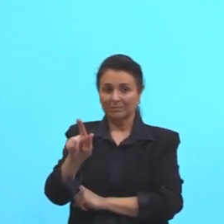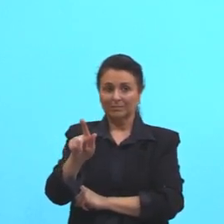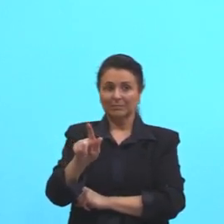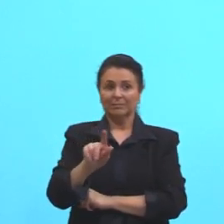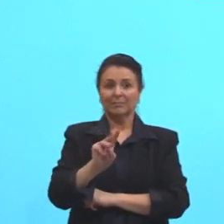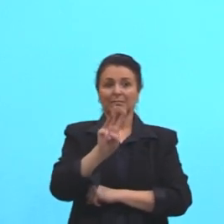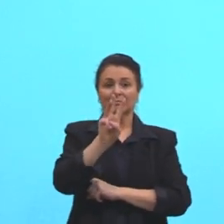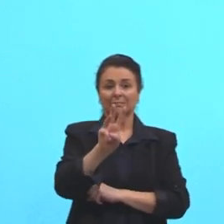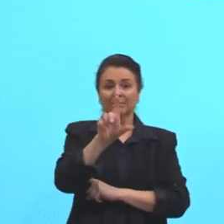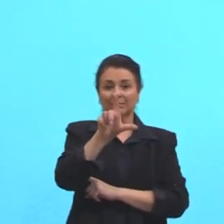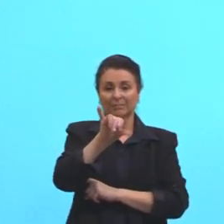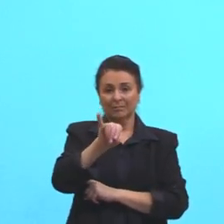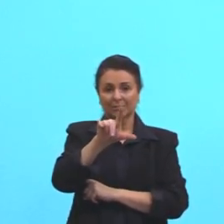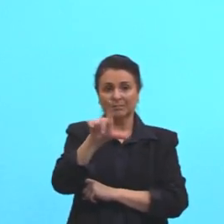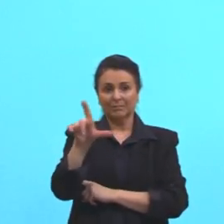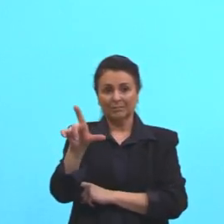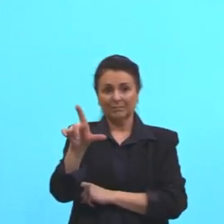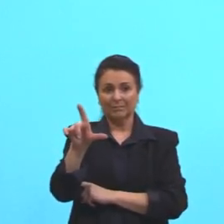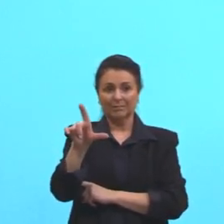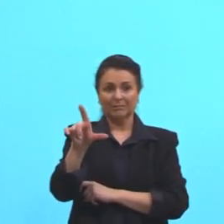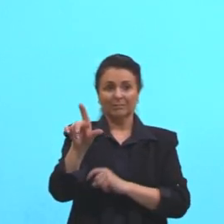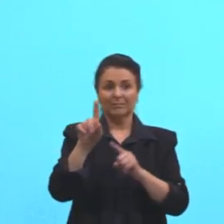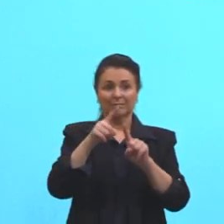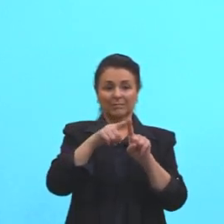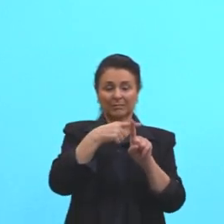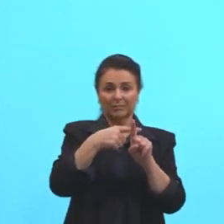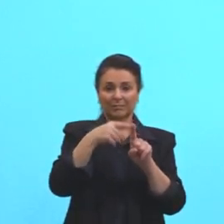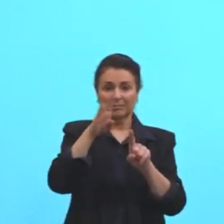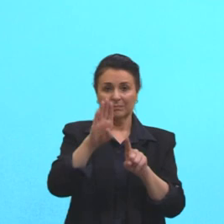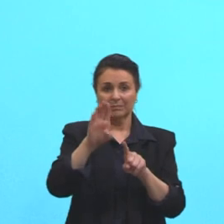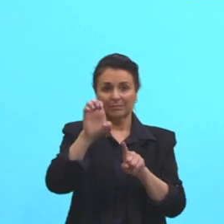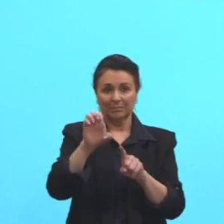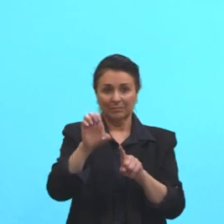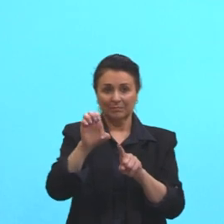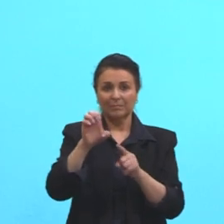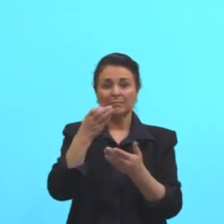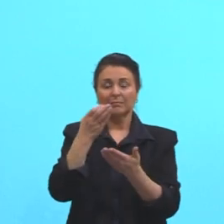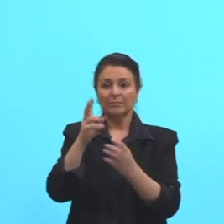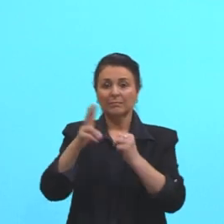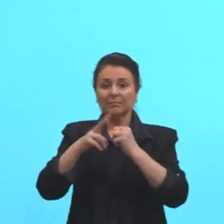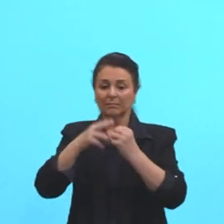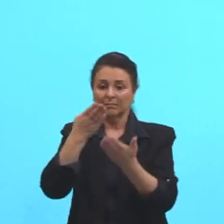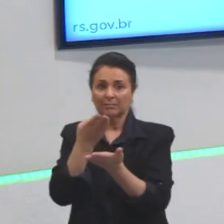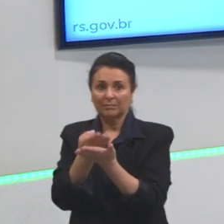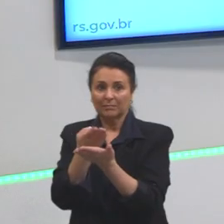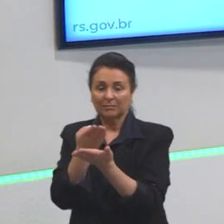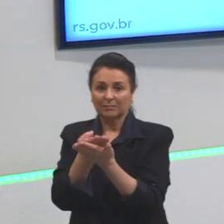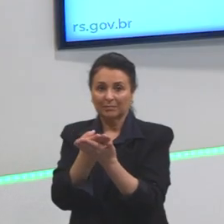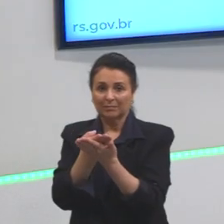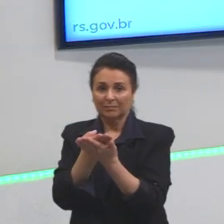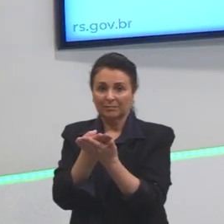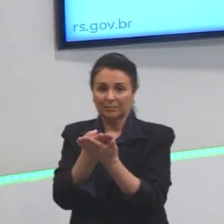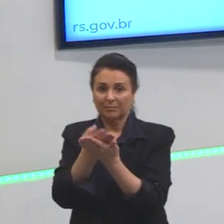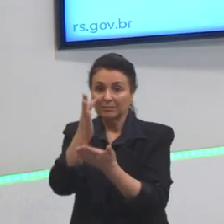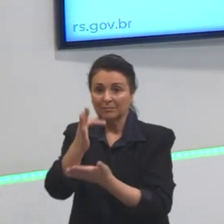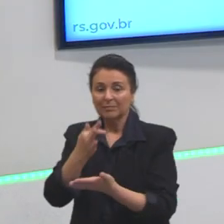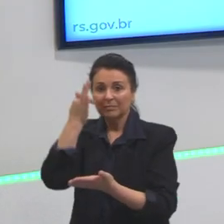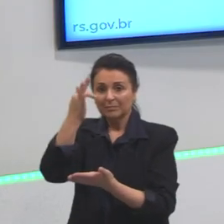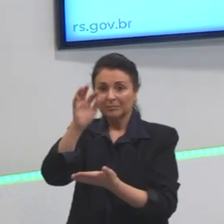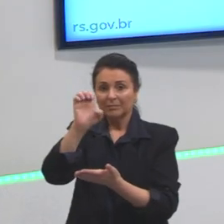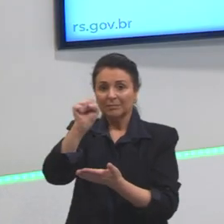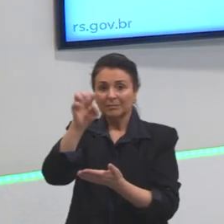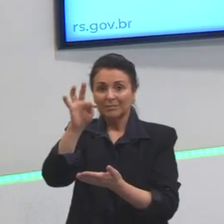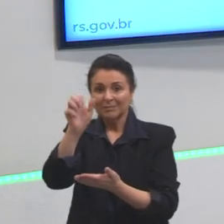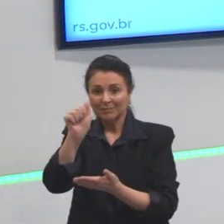Will B Store in a estará estudando é como é como o nosso futuro